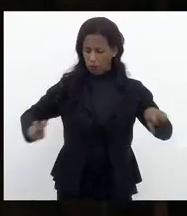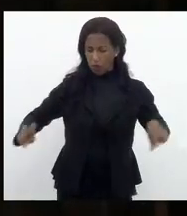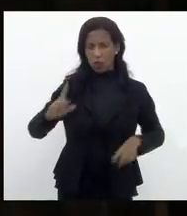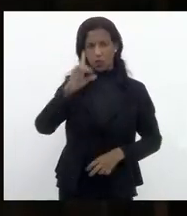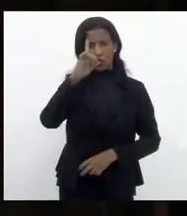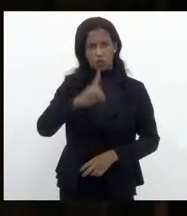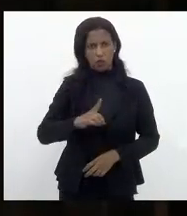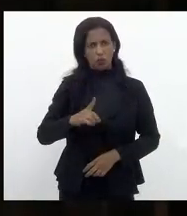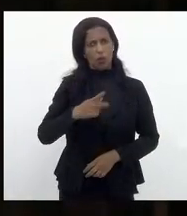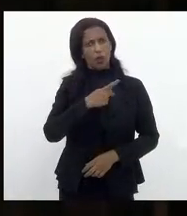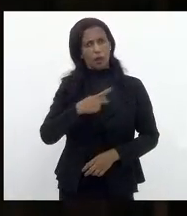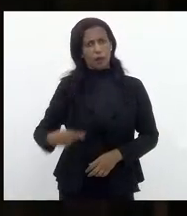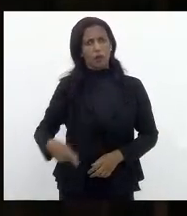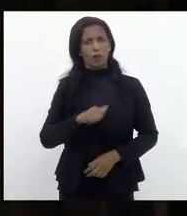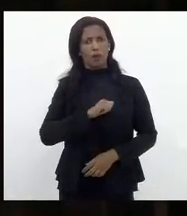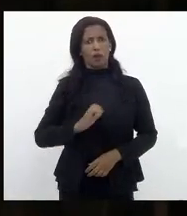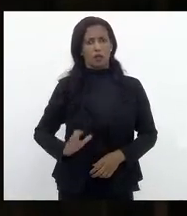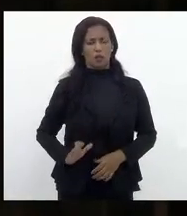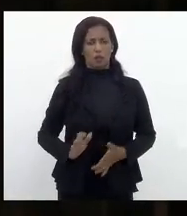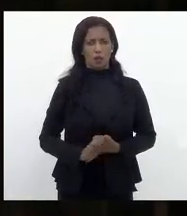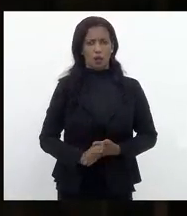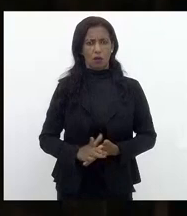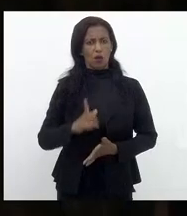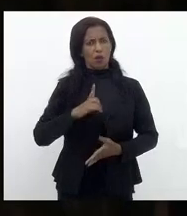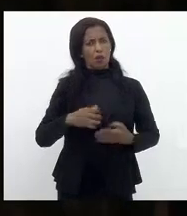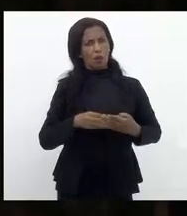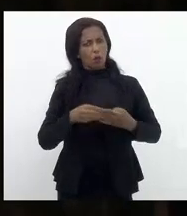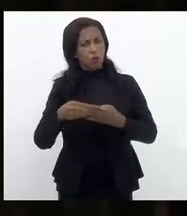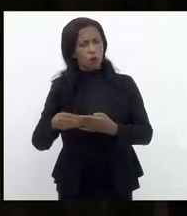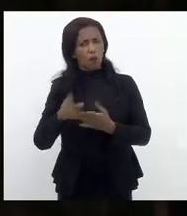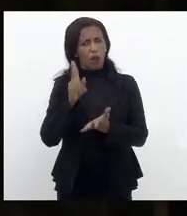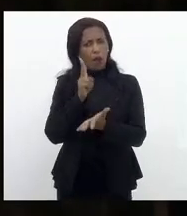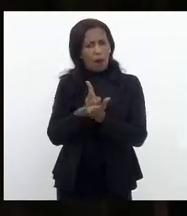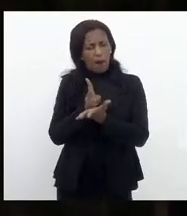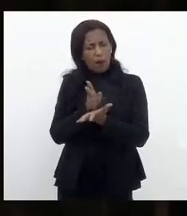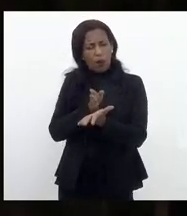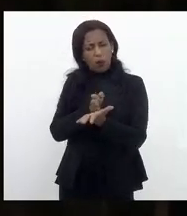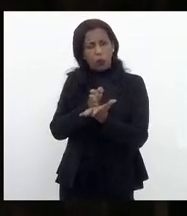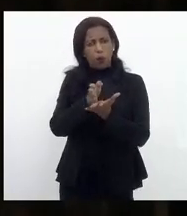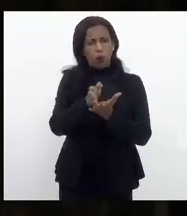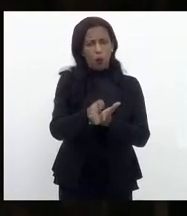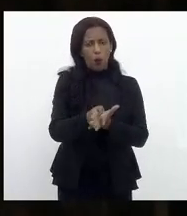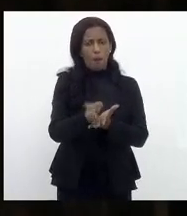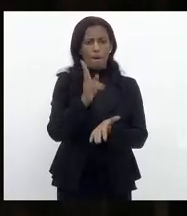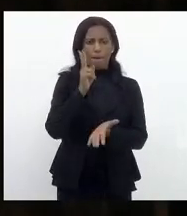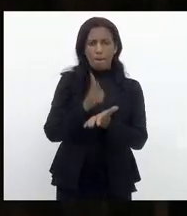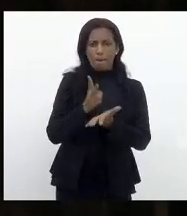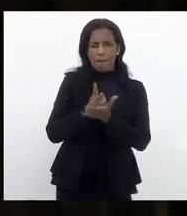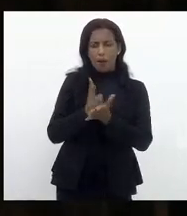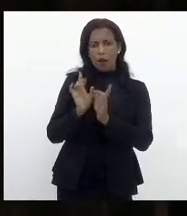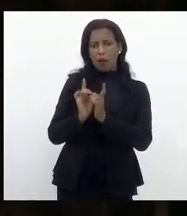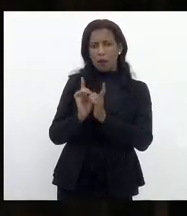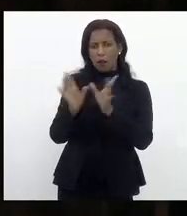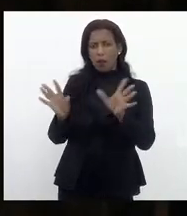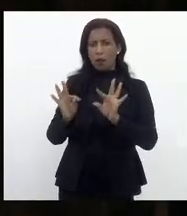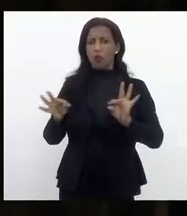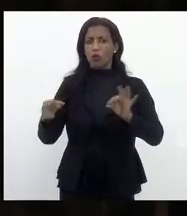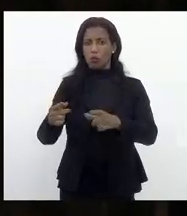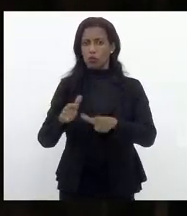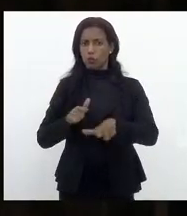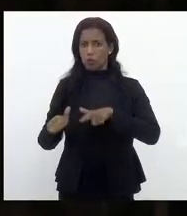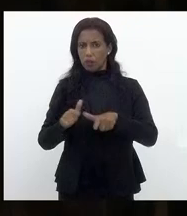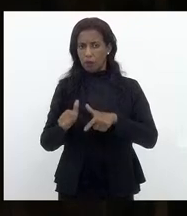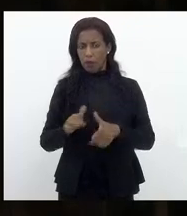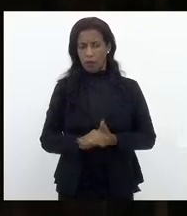e pelo presidente André Ceciliano que tem conduzido com a mesma convergência com o mesmo espírito democrático todos